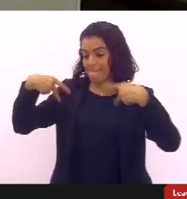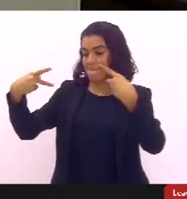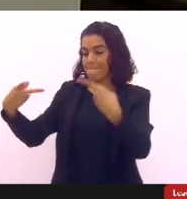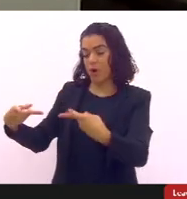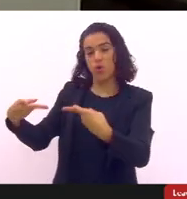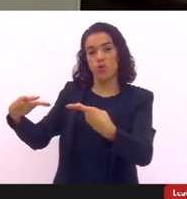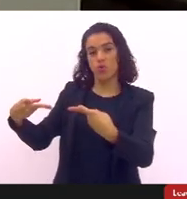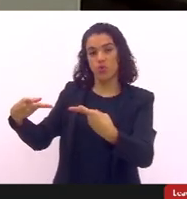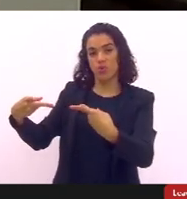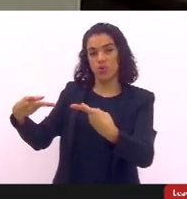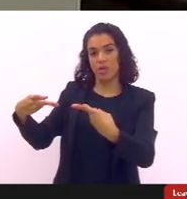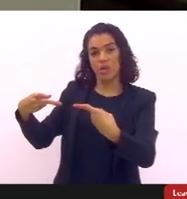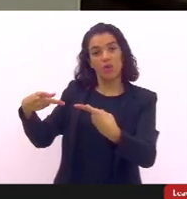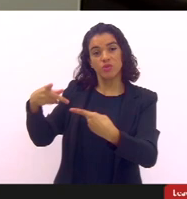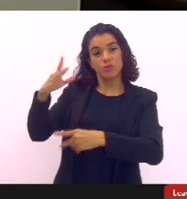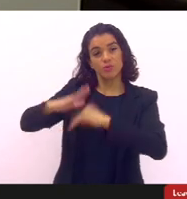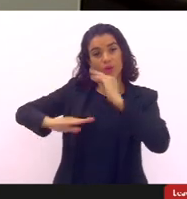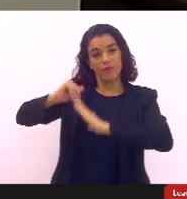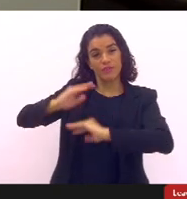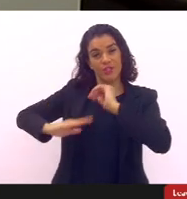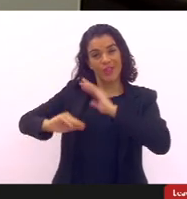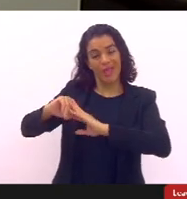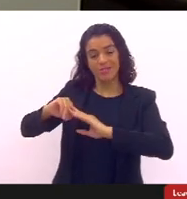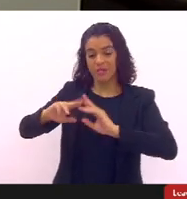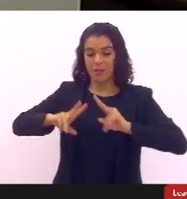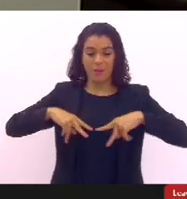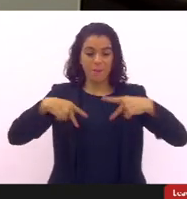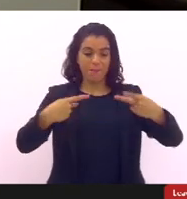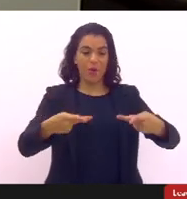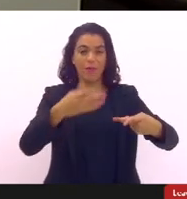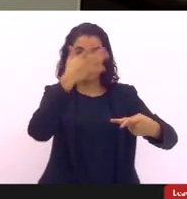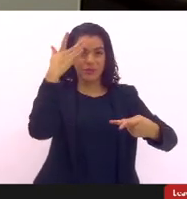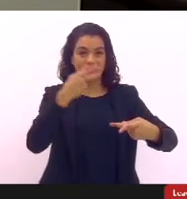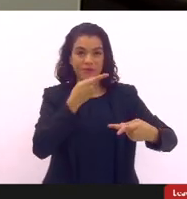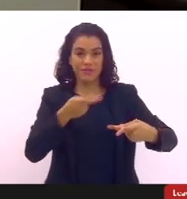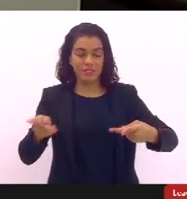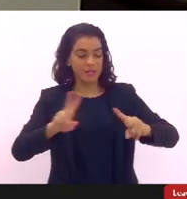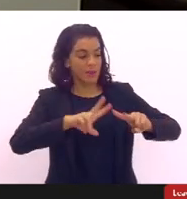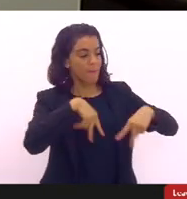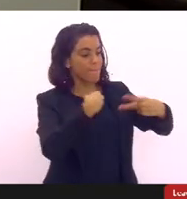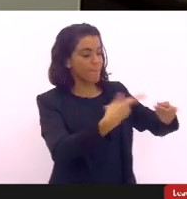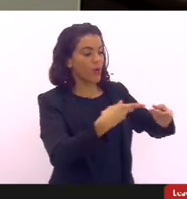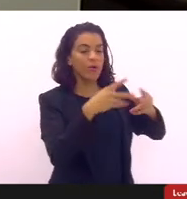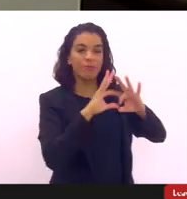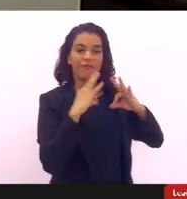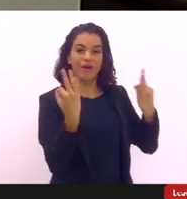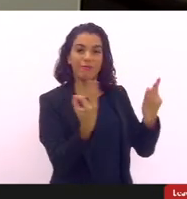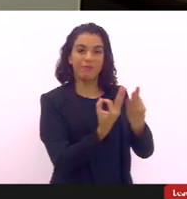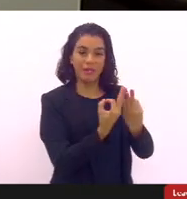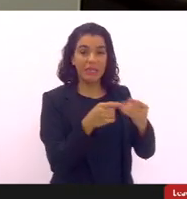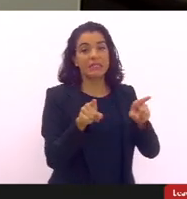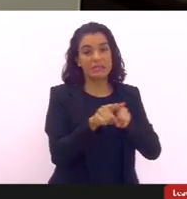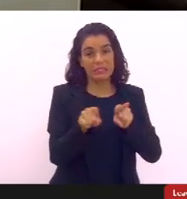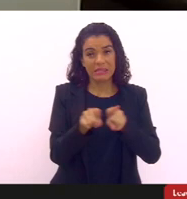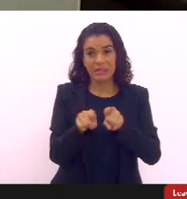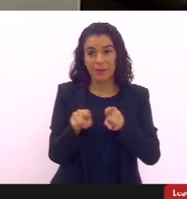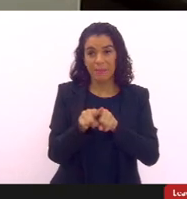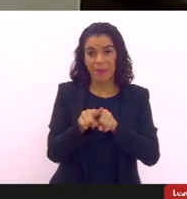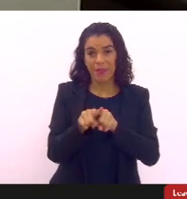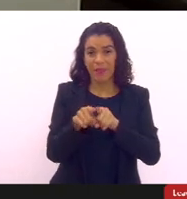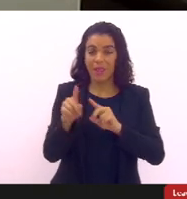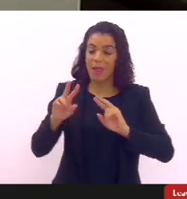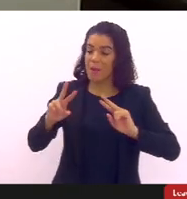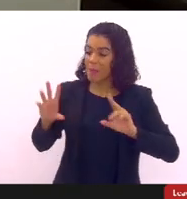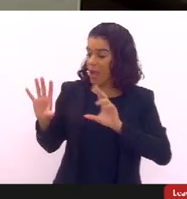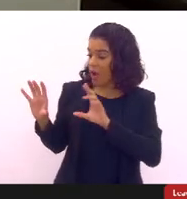profissionais do sistema penitenciário, para os visitantes, para as famílias dos presos e, por via de consequência, para toda